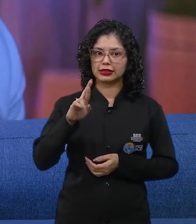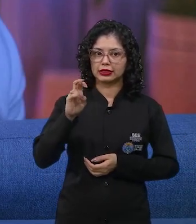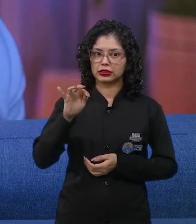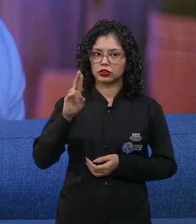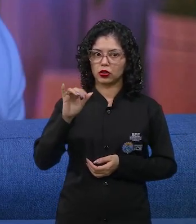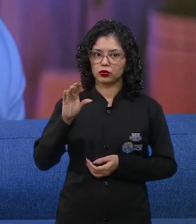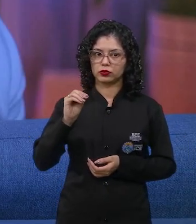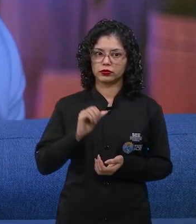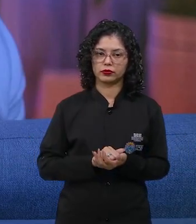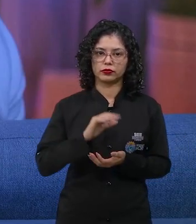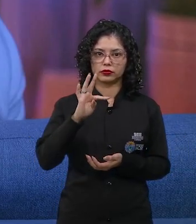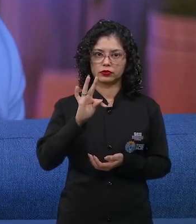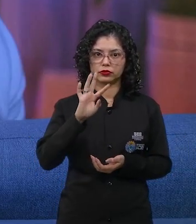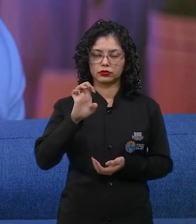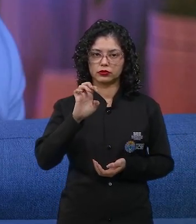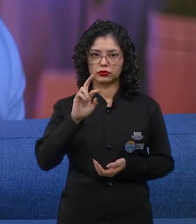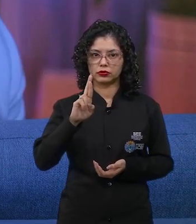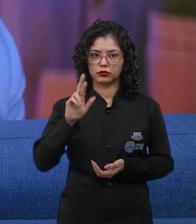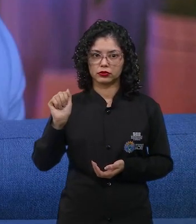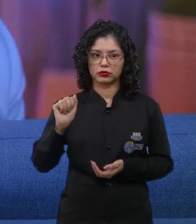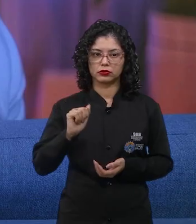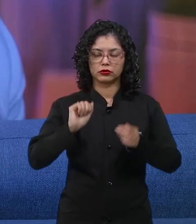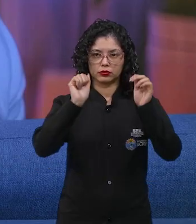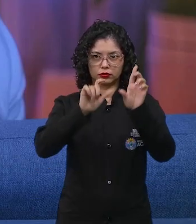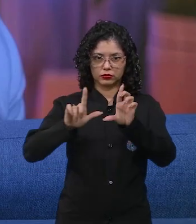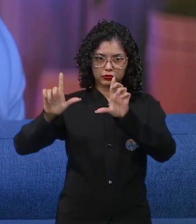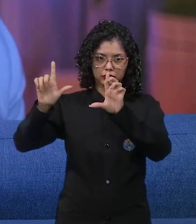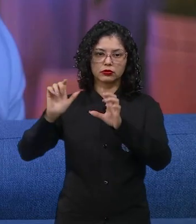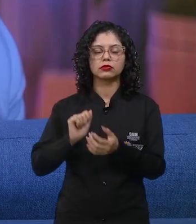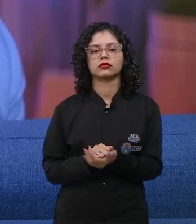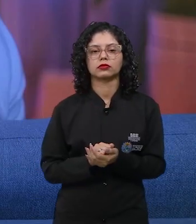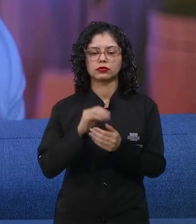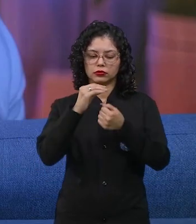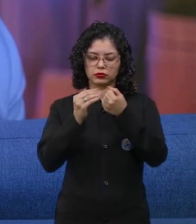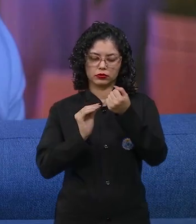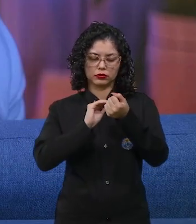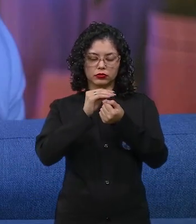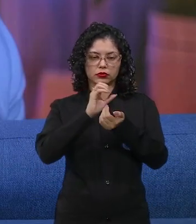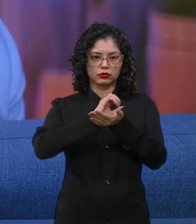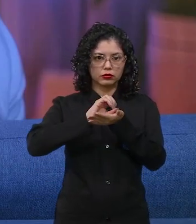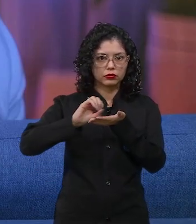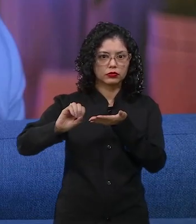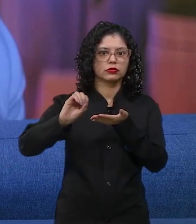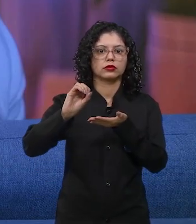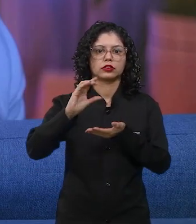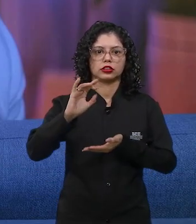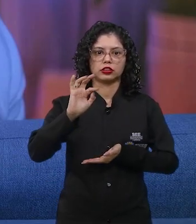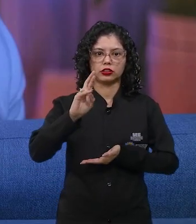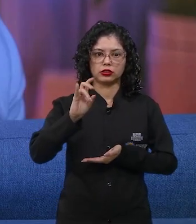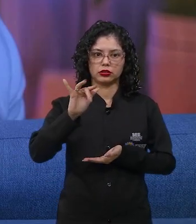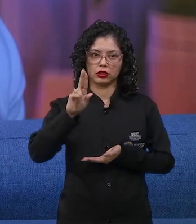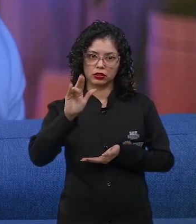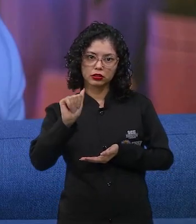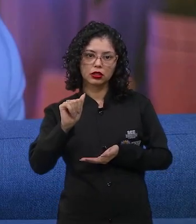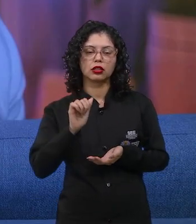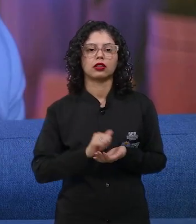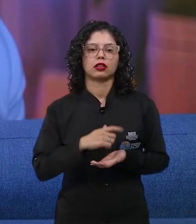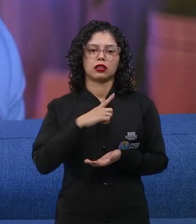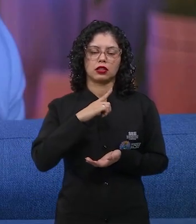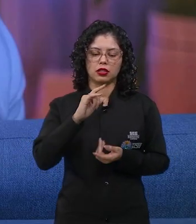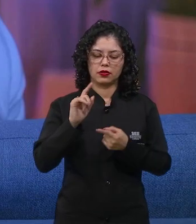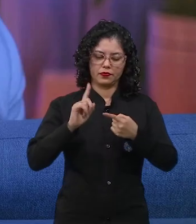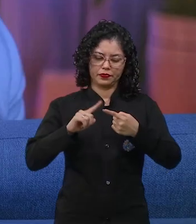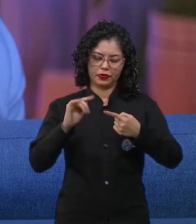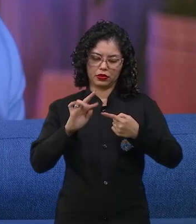de terras raras, né, ali na tela. Então, vão ser moléculas orgânicas cristalinas, que vai ter o ítrio,